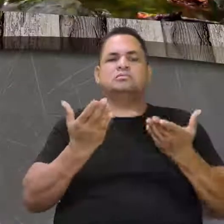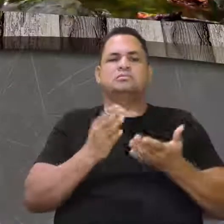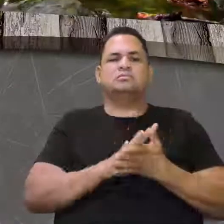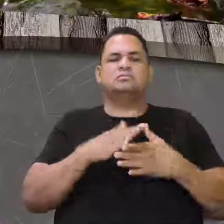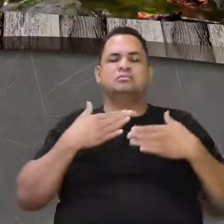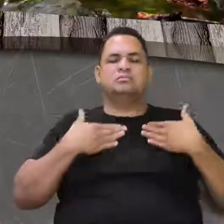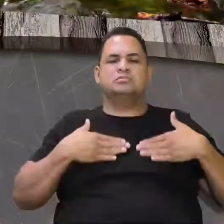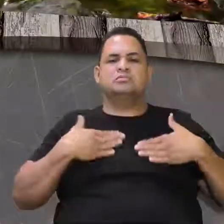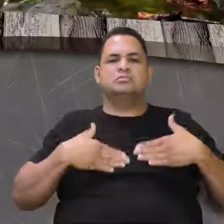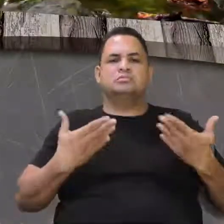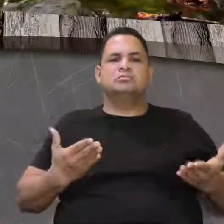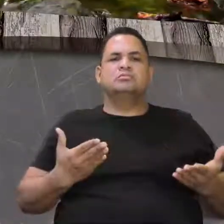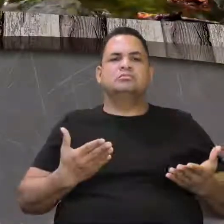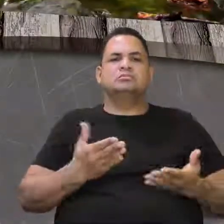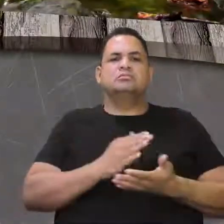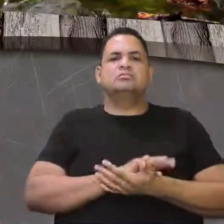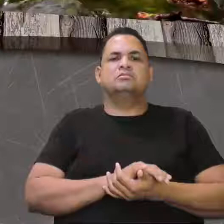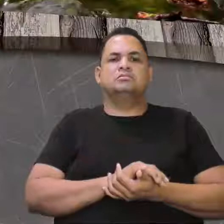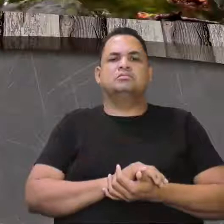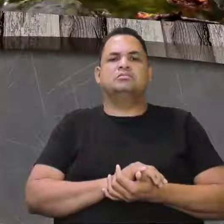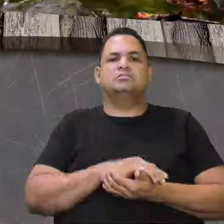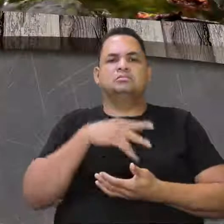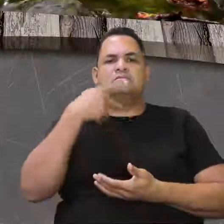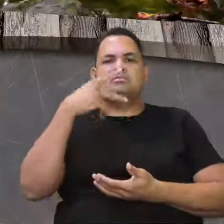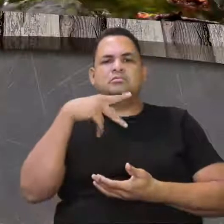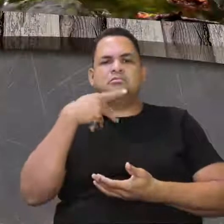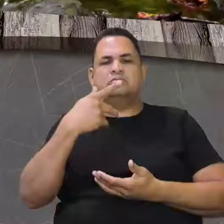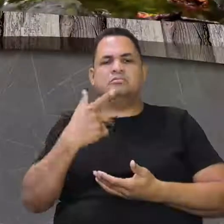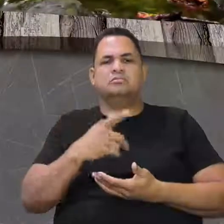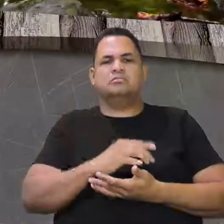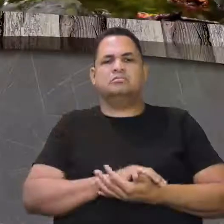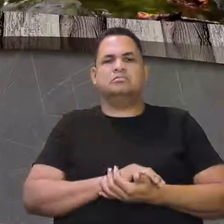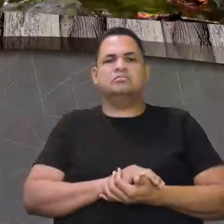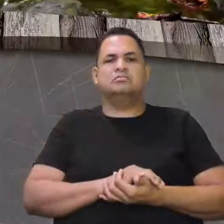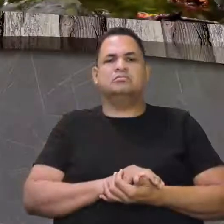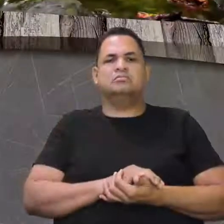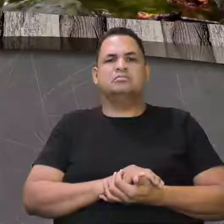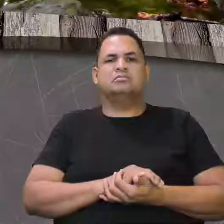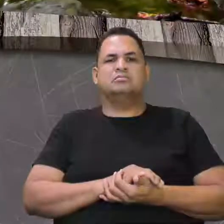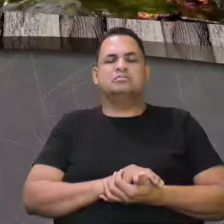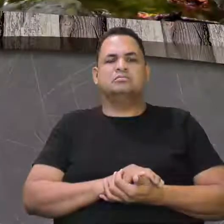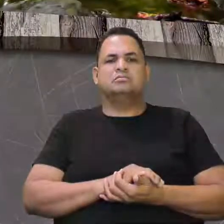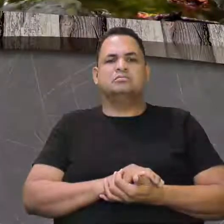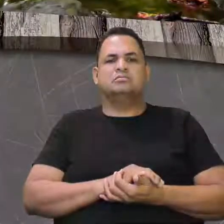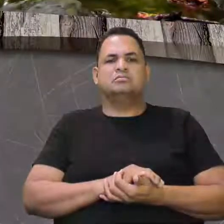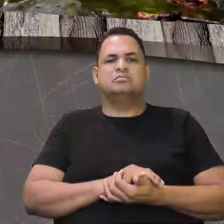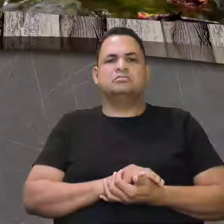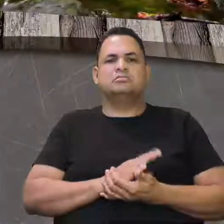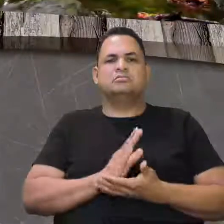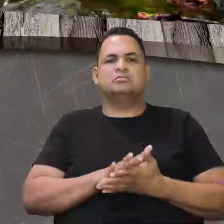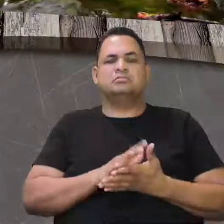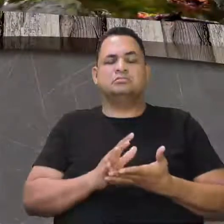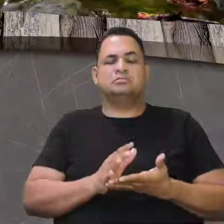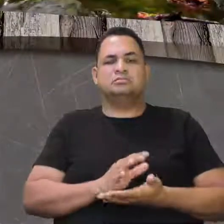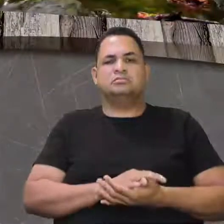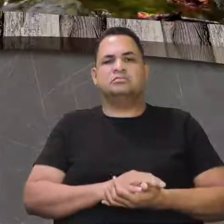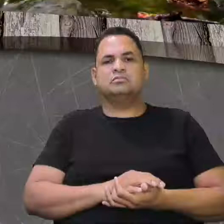comunicar tranquilamente. E aí vai falando tudo. Tem gente que já está esperta.